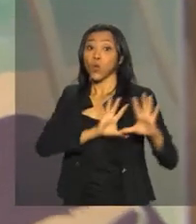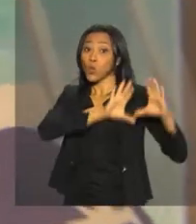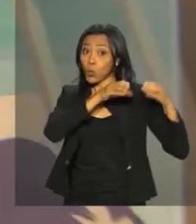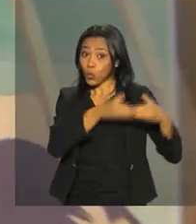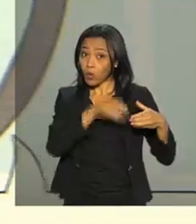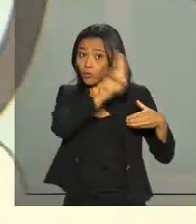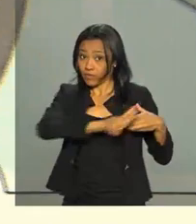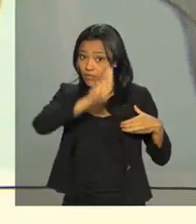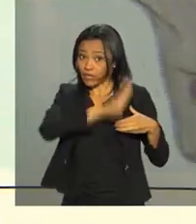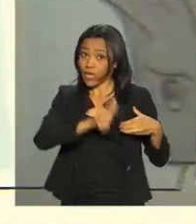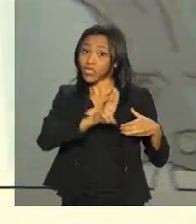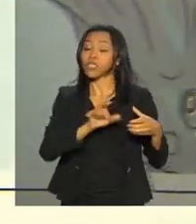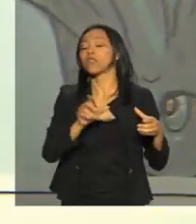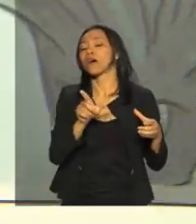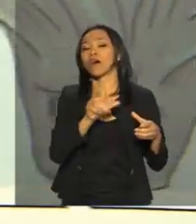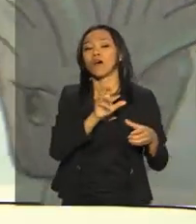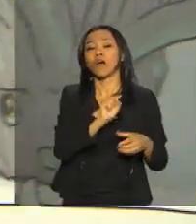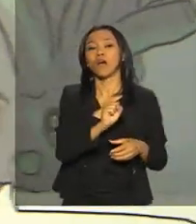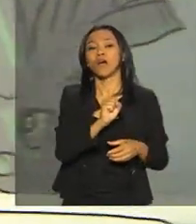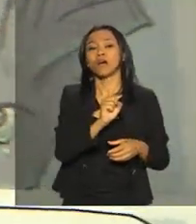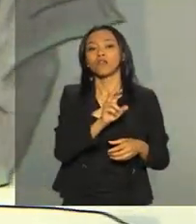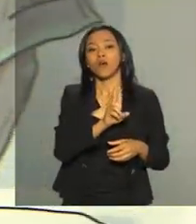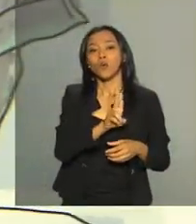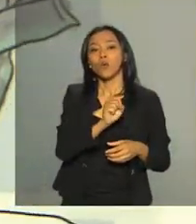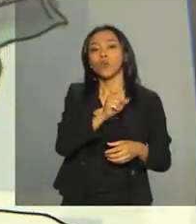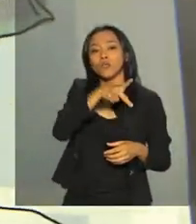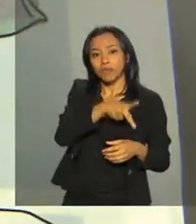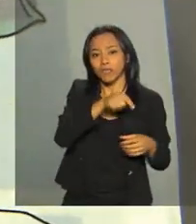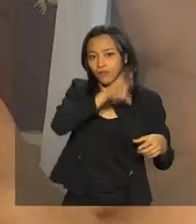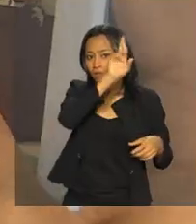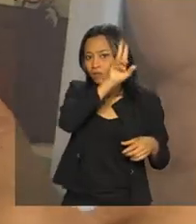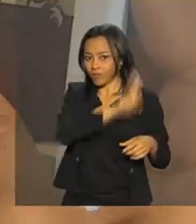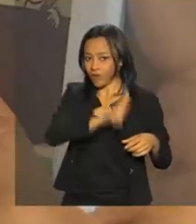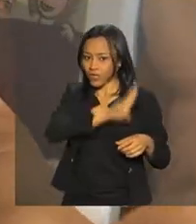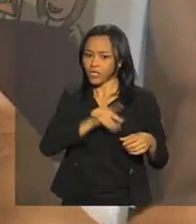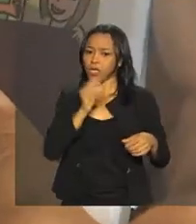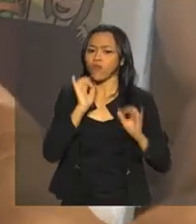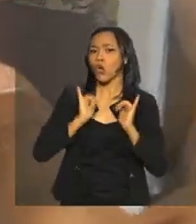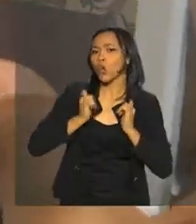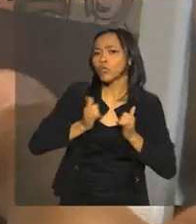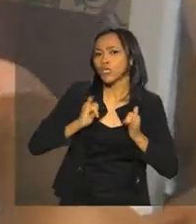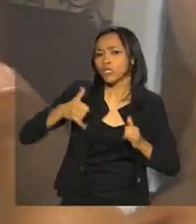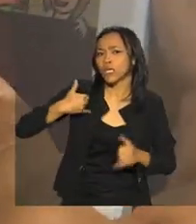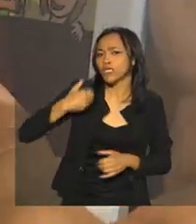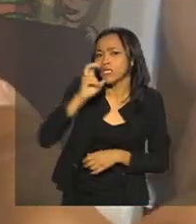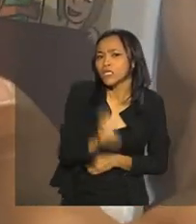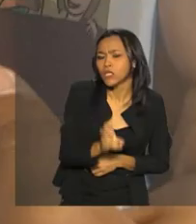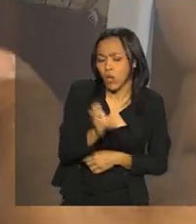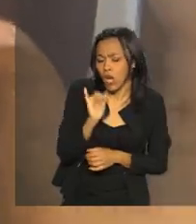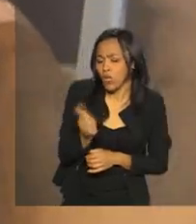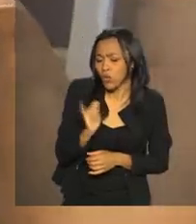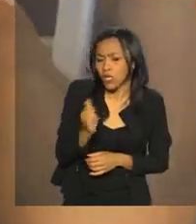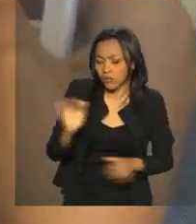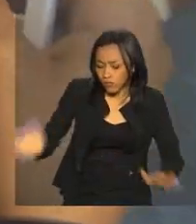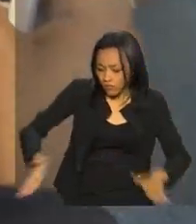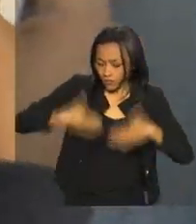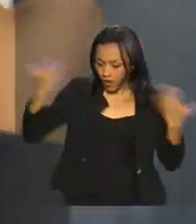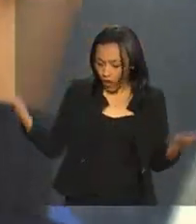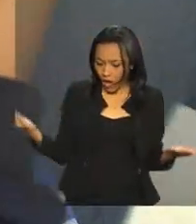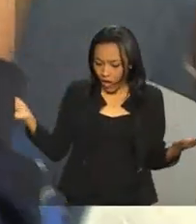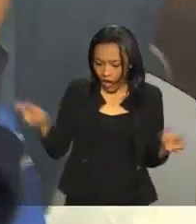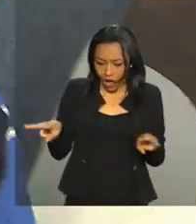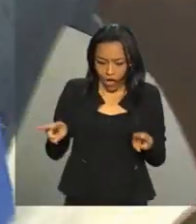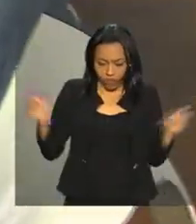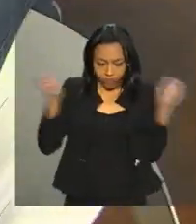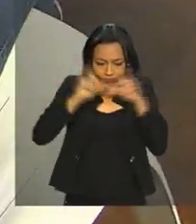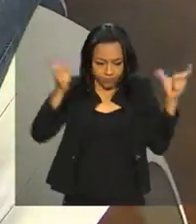a cartilha, contando a história da primeira vez da Mariana na praia, quando ela tinha 5 anos de idade. Ao se assustar com a quantidade